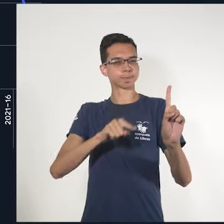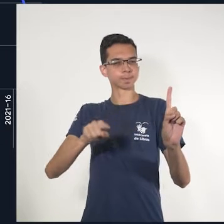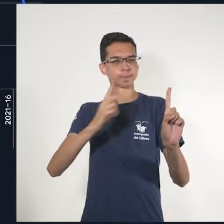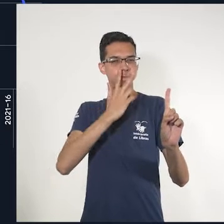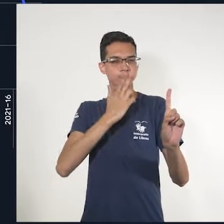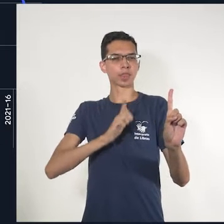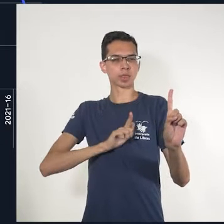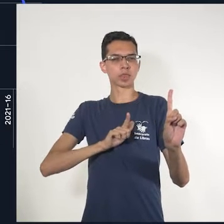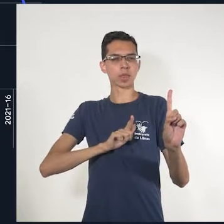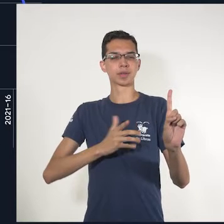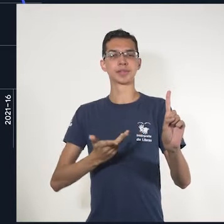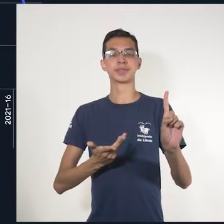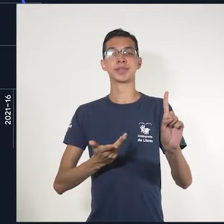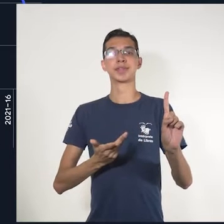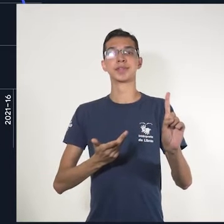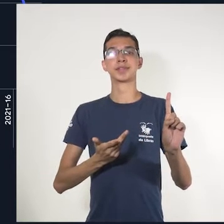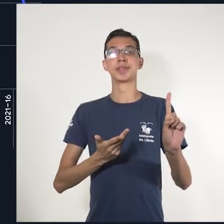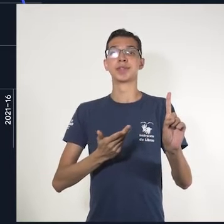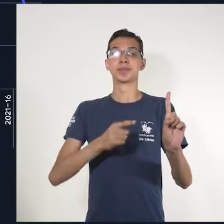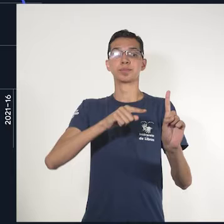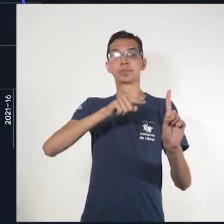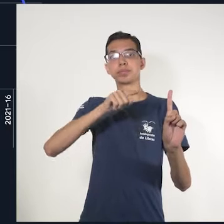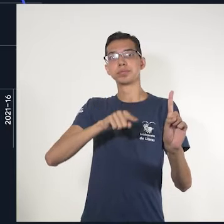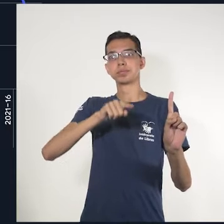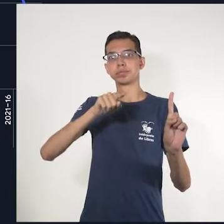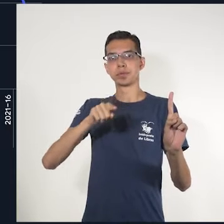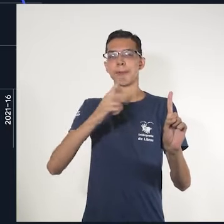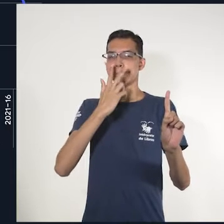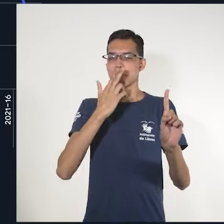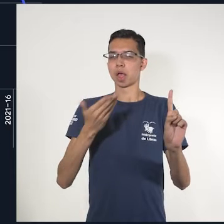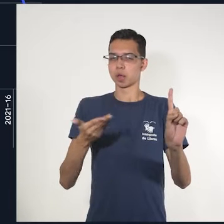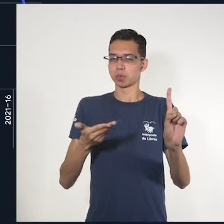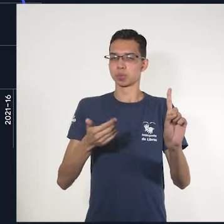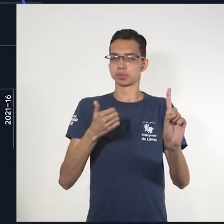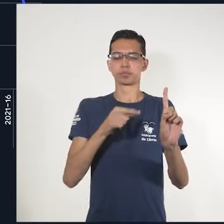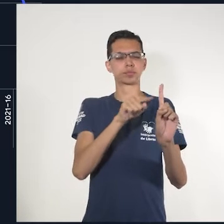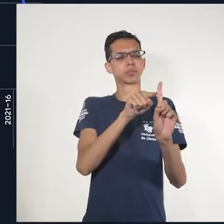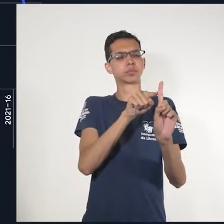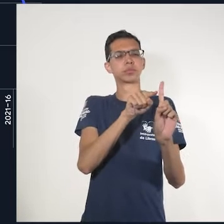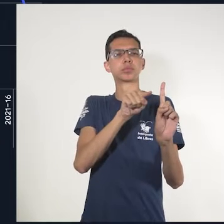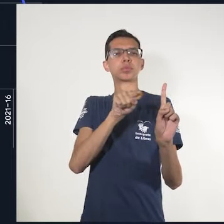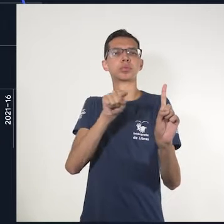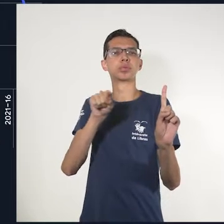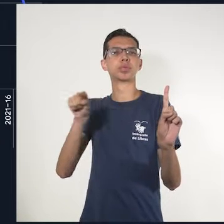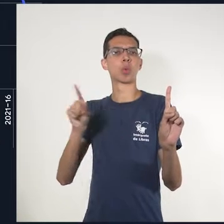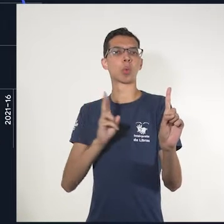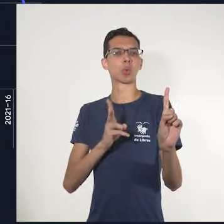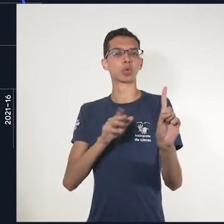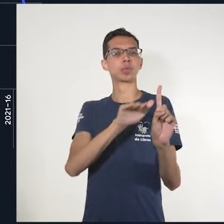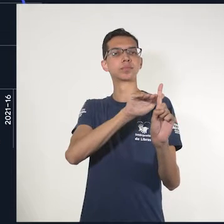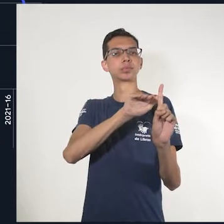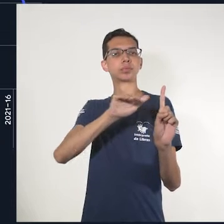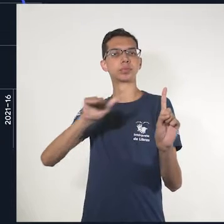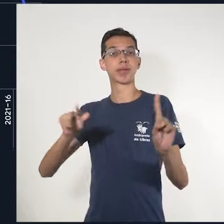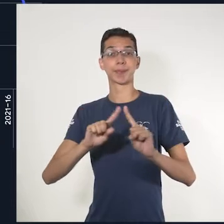nós estamos tendo, mas todos os números ainda são superiores à primeira onda de